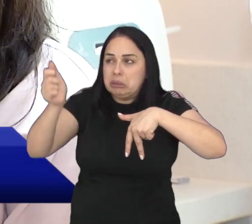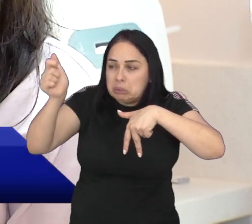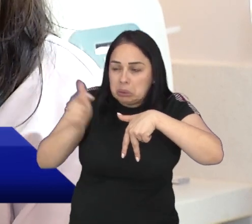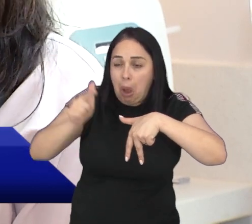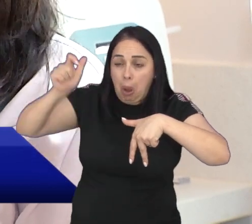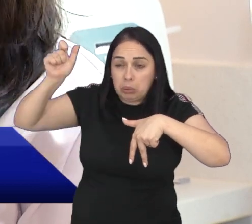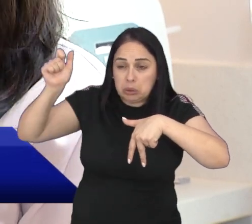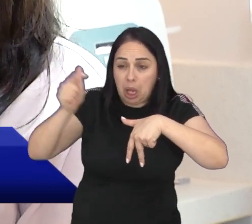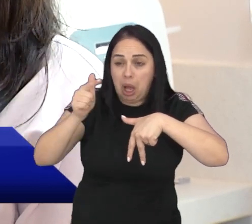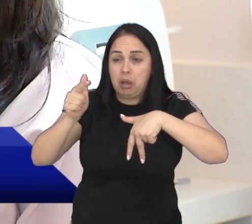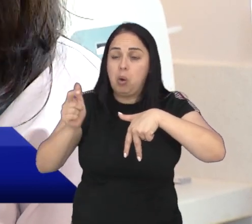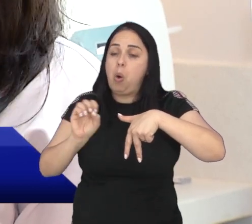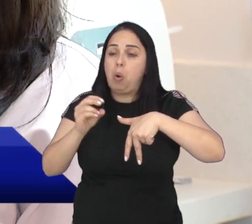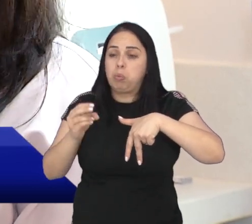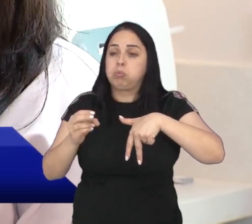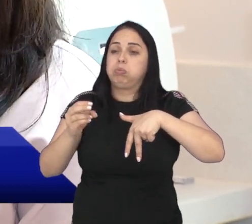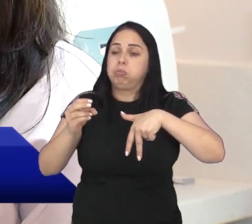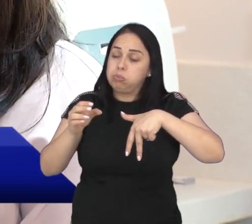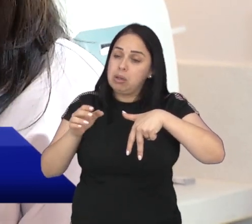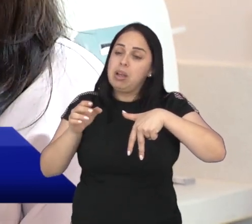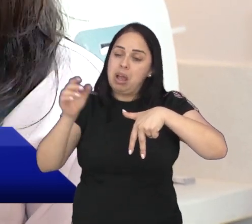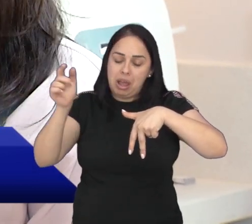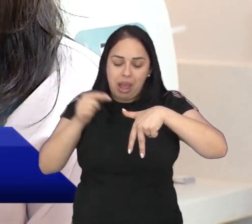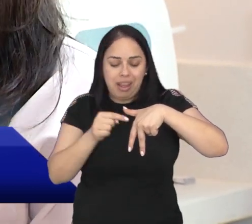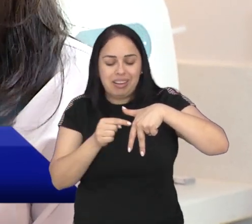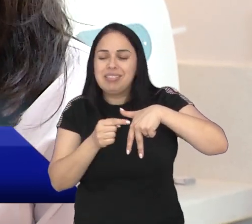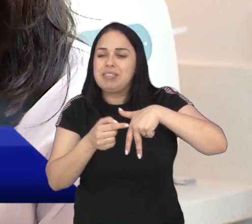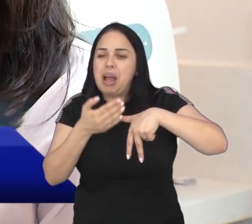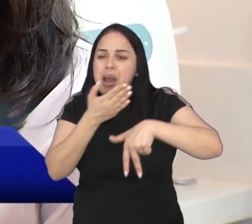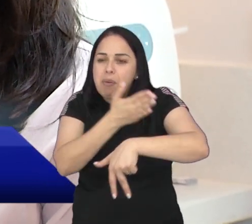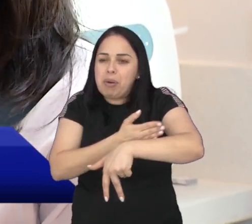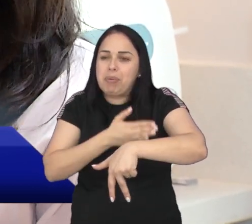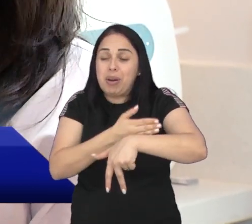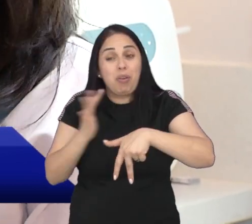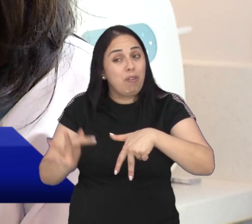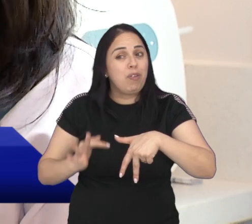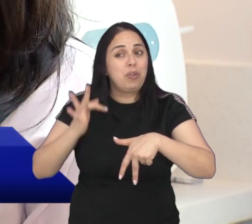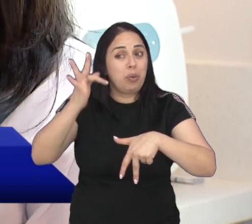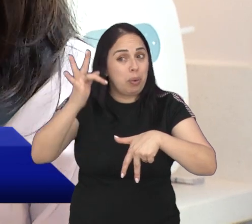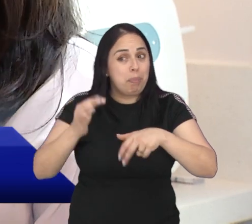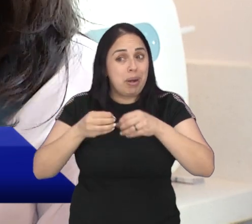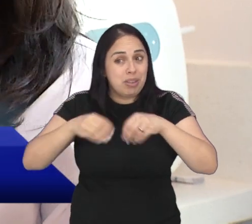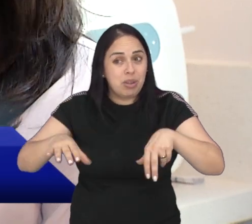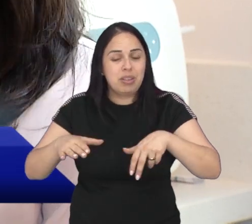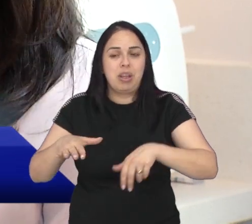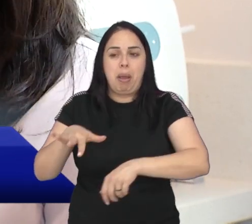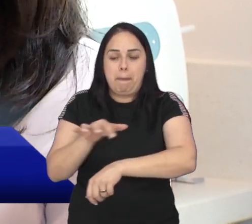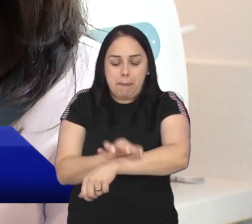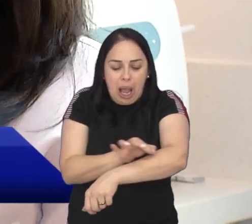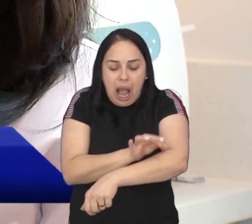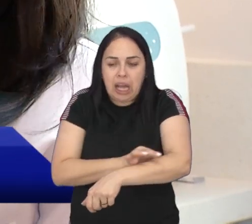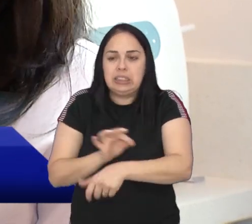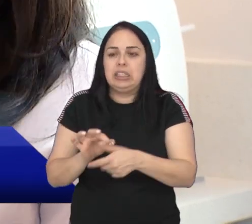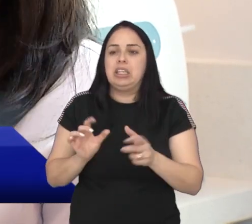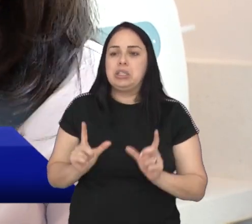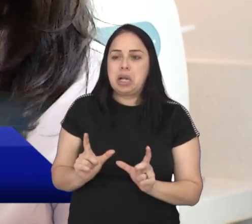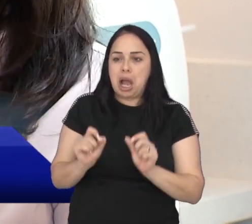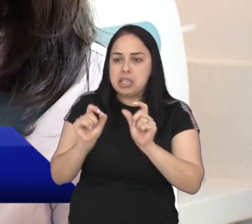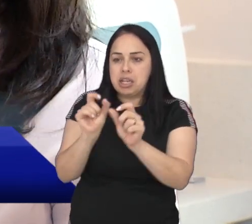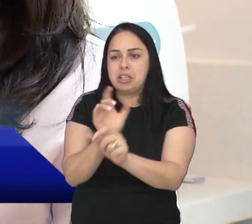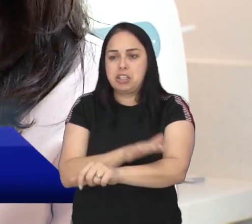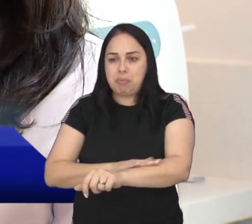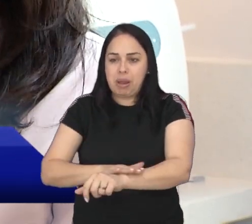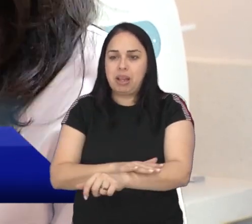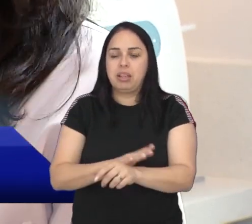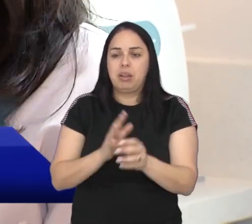que o paciente se expõe, se bronzeia, é um dano cumulativo para o futuro, de manchas, câncer de